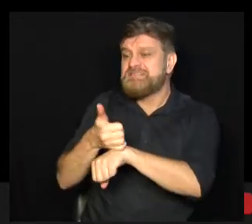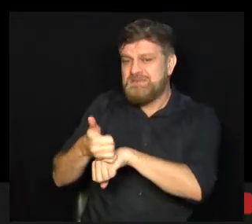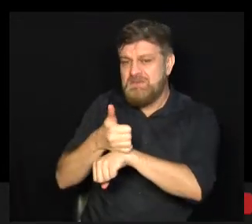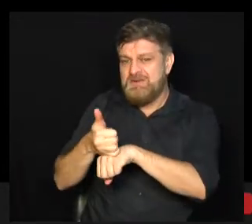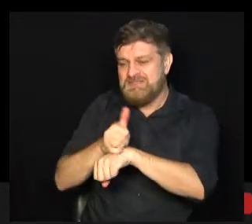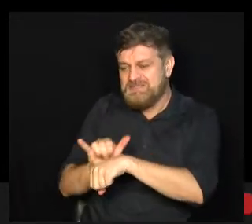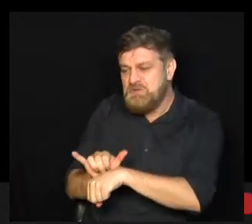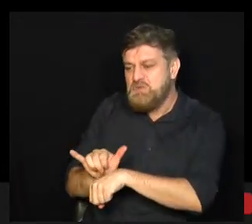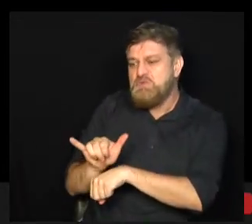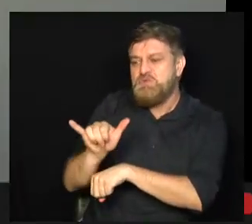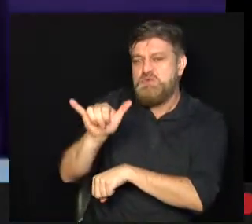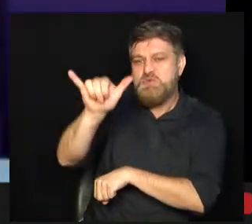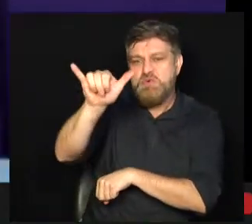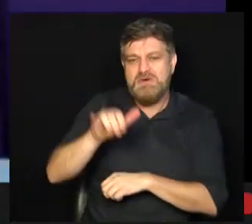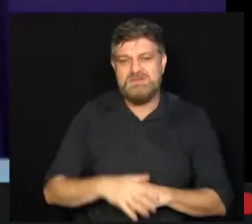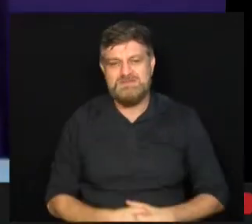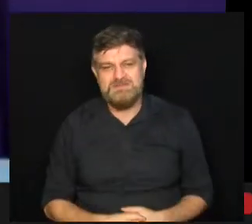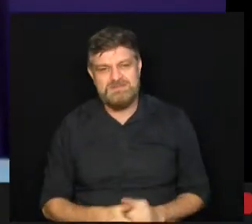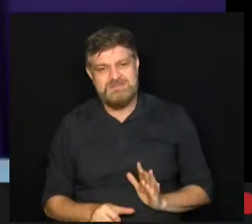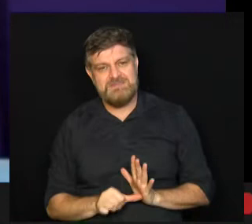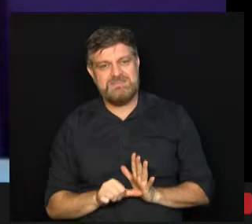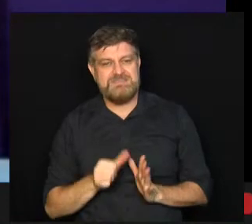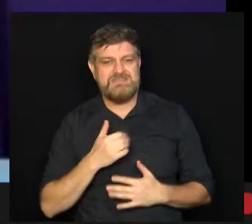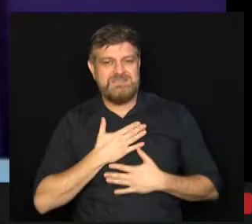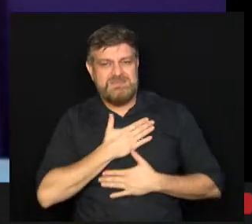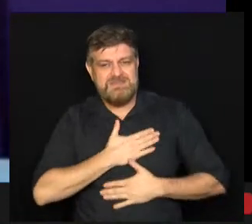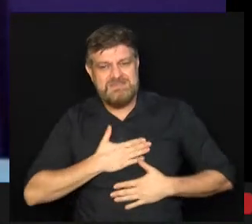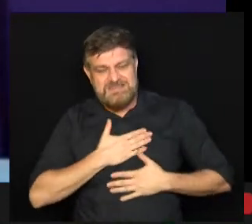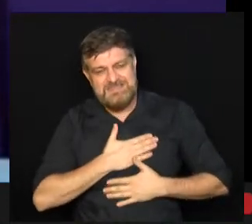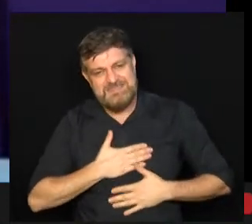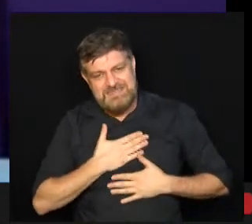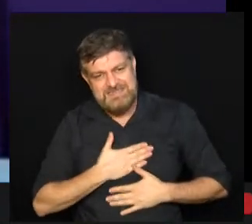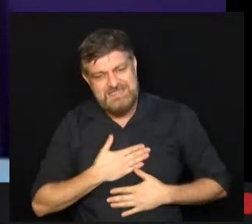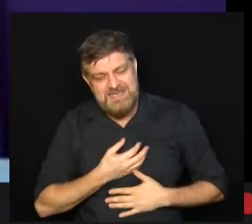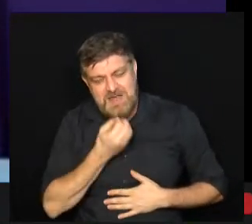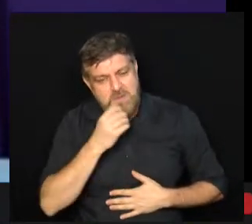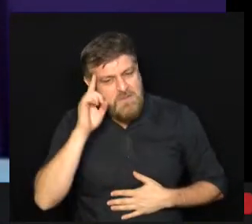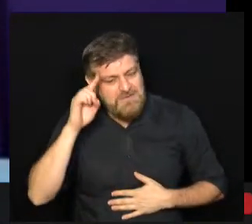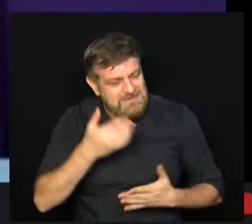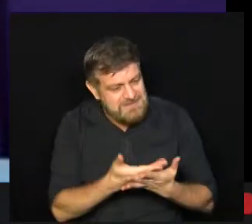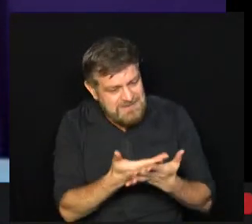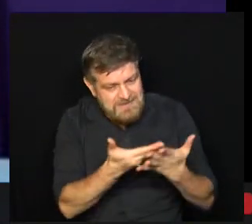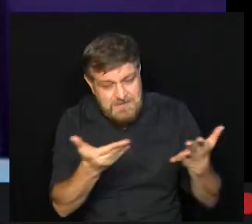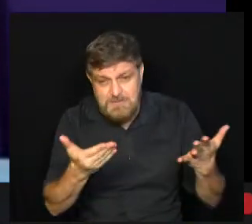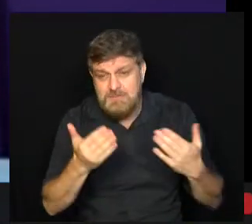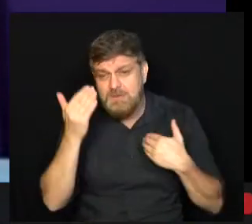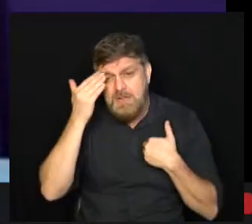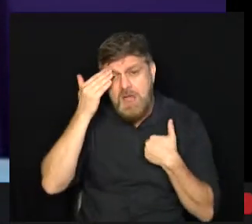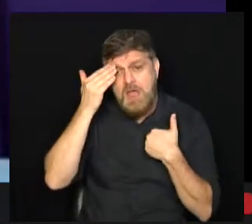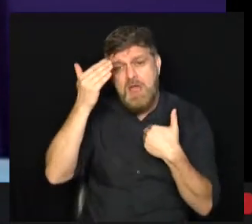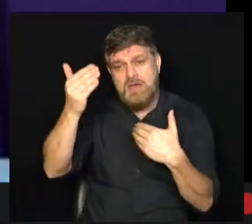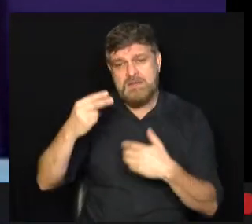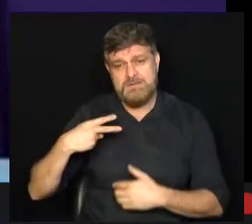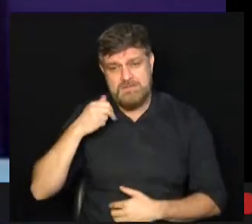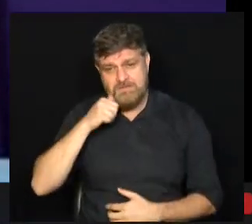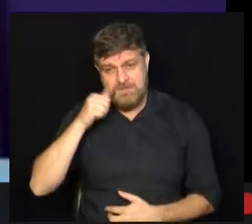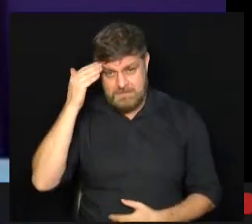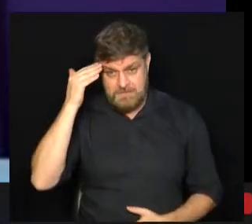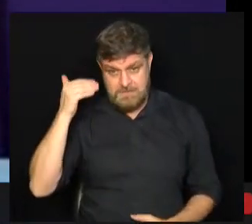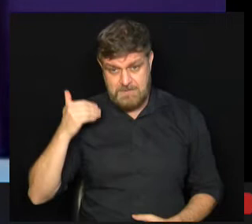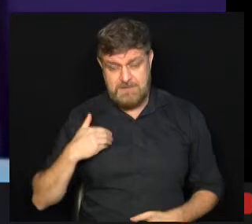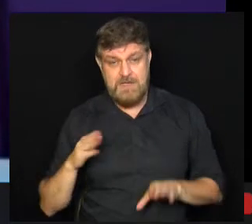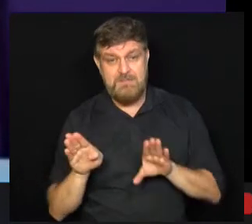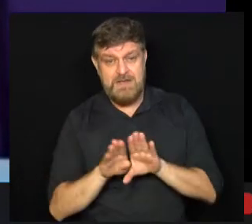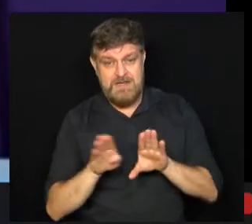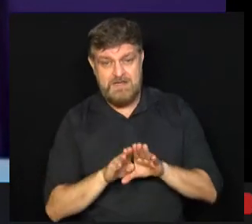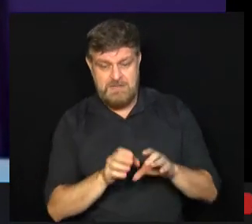voo. Claro, eu primeiramente gostaria de desejar um bom dia a todos e agradecer à vereadora Débora Palermo e o comandante